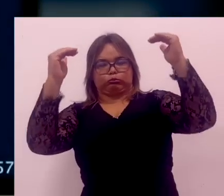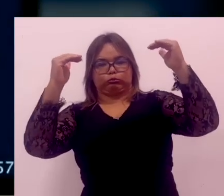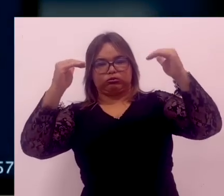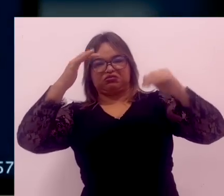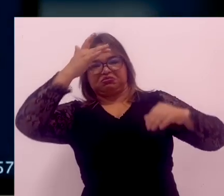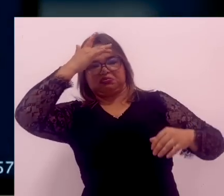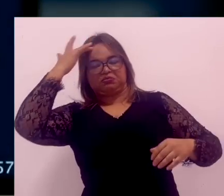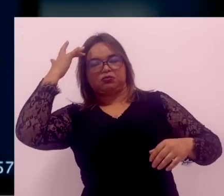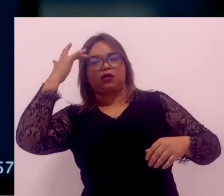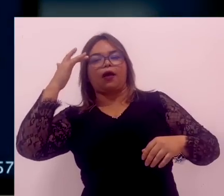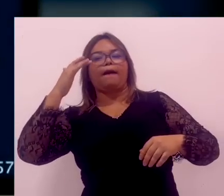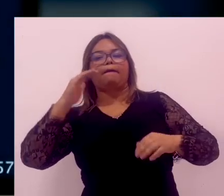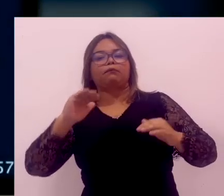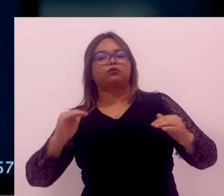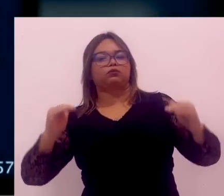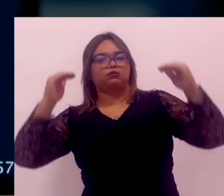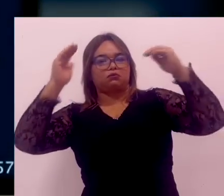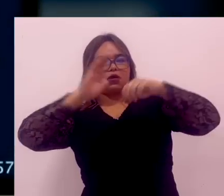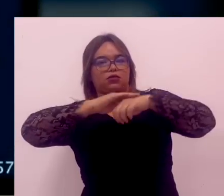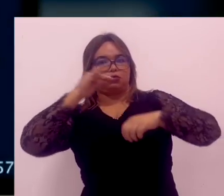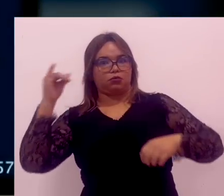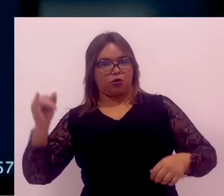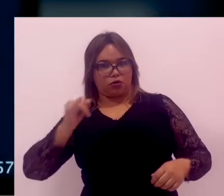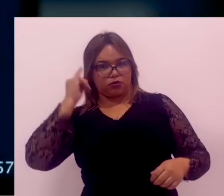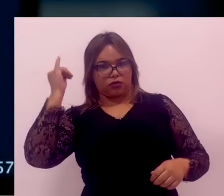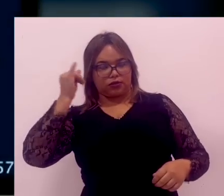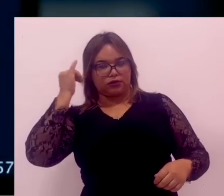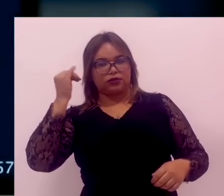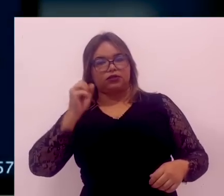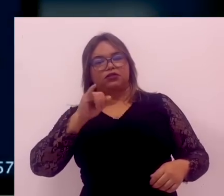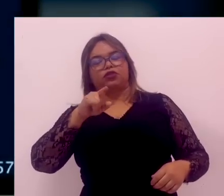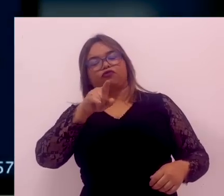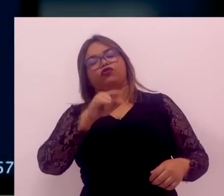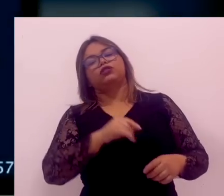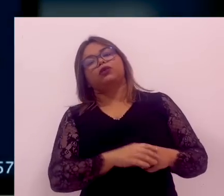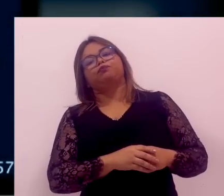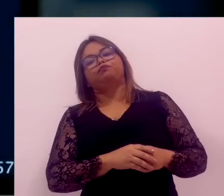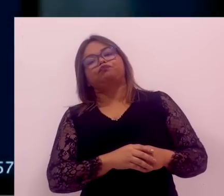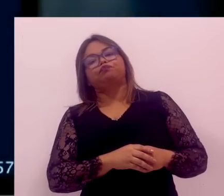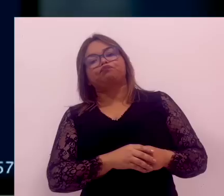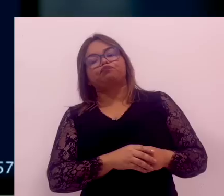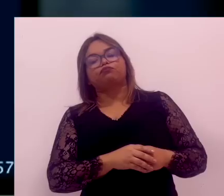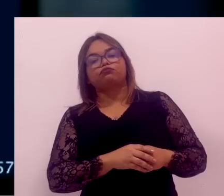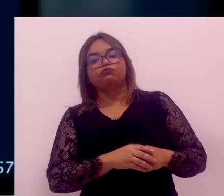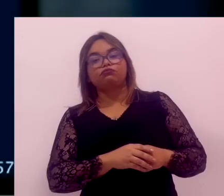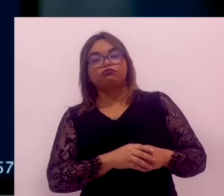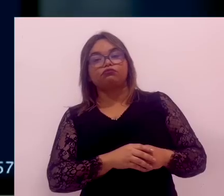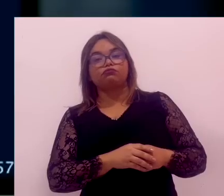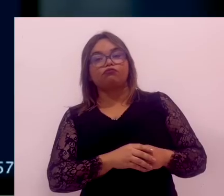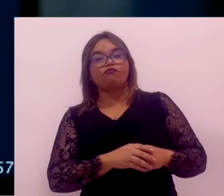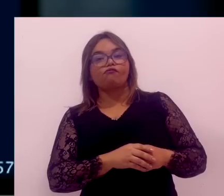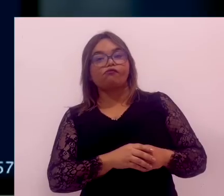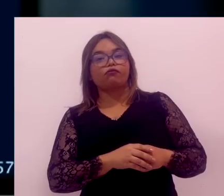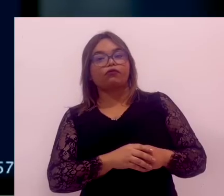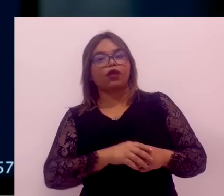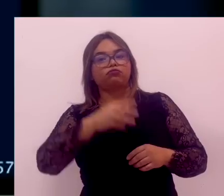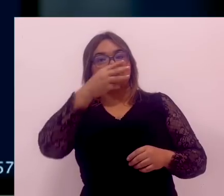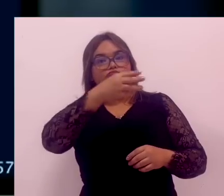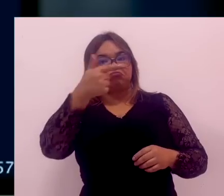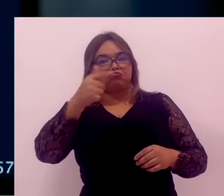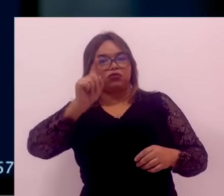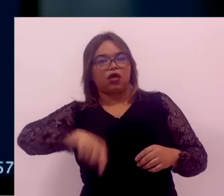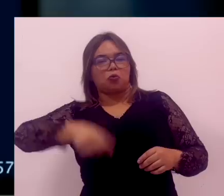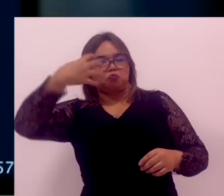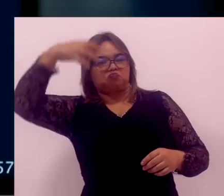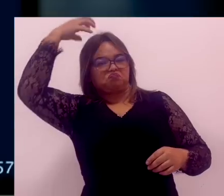desce, o sublime príncipe do segredo real é o 32º. E você pode continuar descendo, descendo,